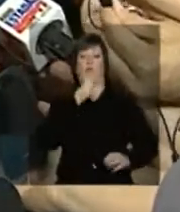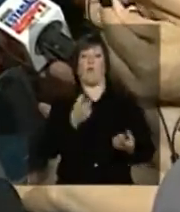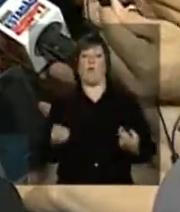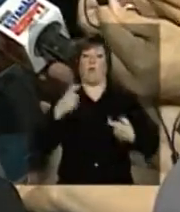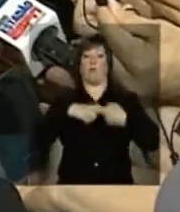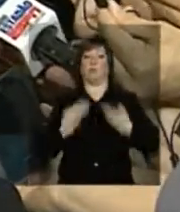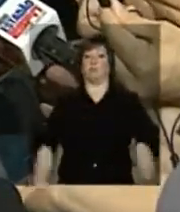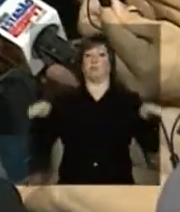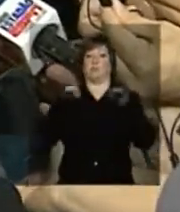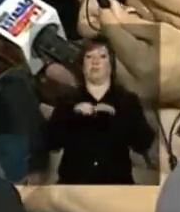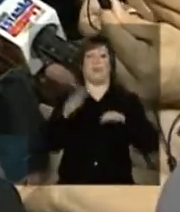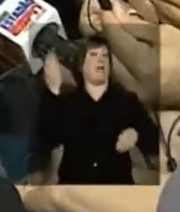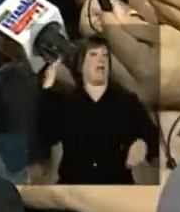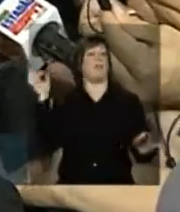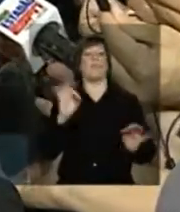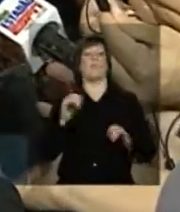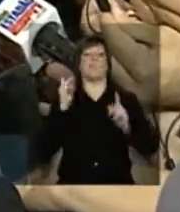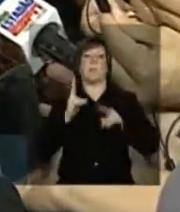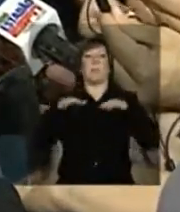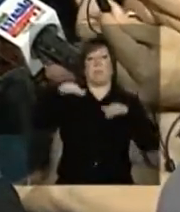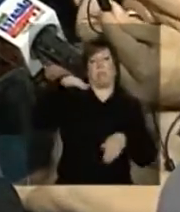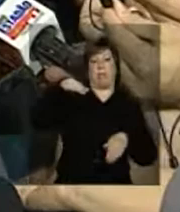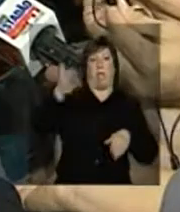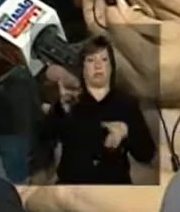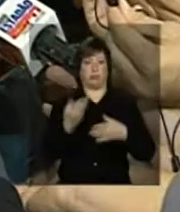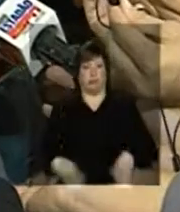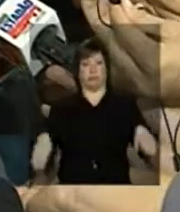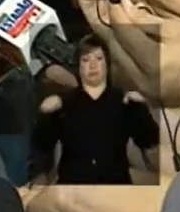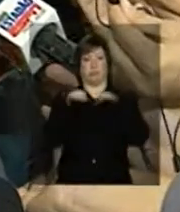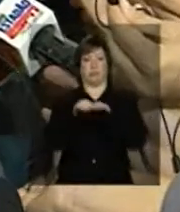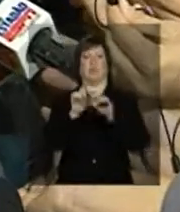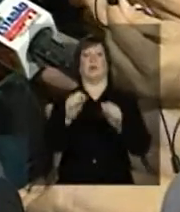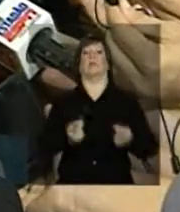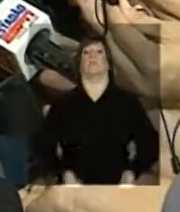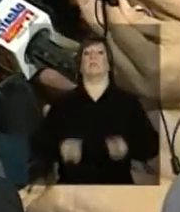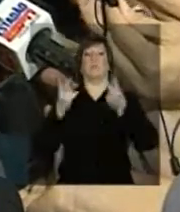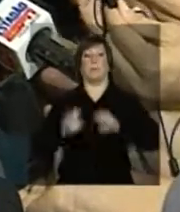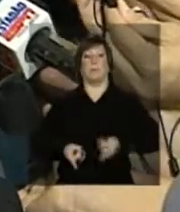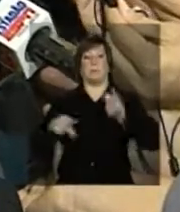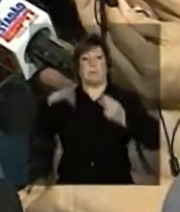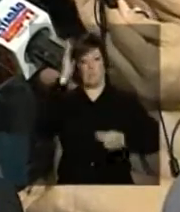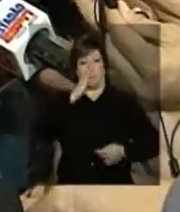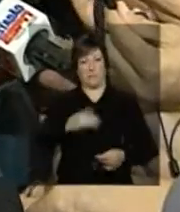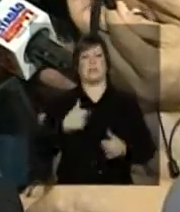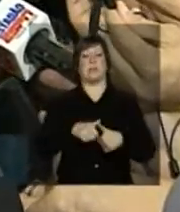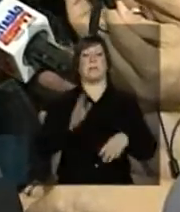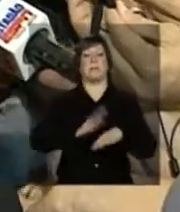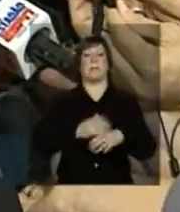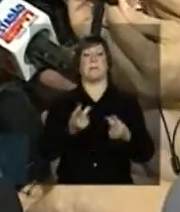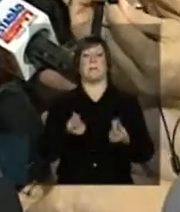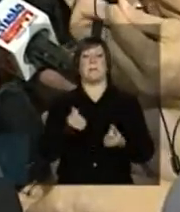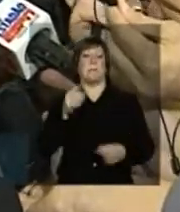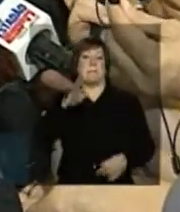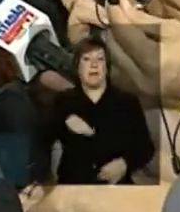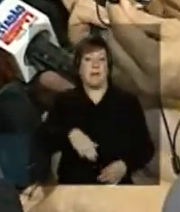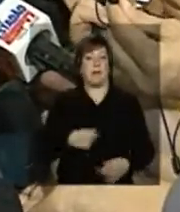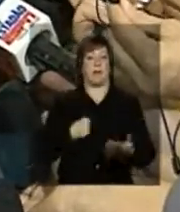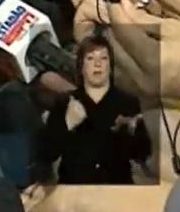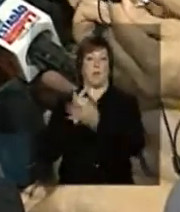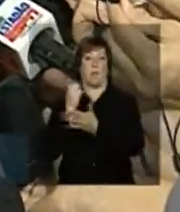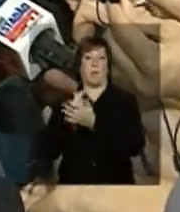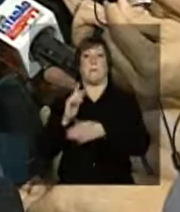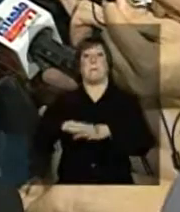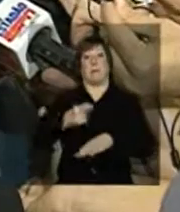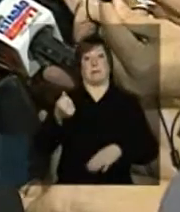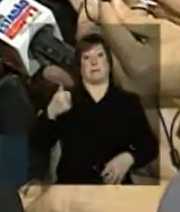competitivas. Elas não eram competitivas. As exportações brasileiras estão mais baratas, as importações mais caras.